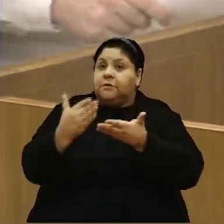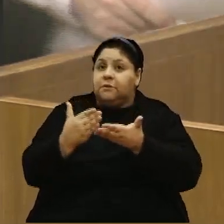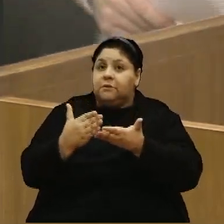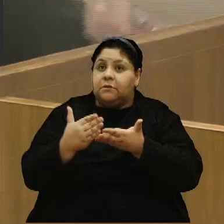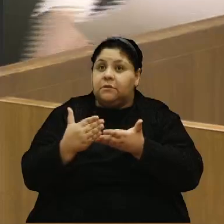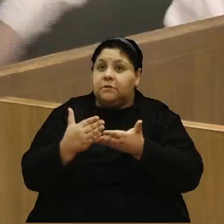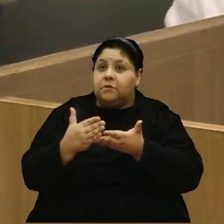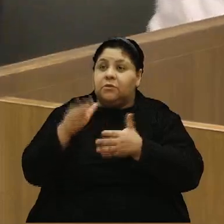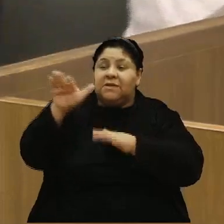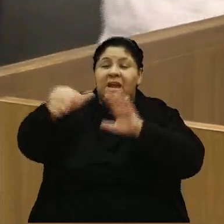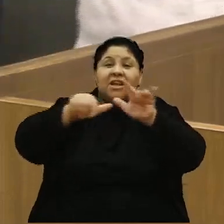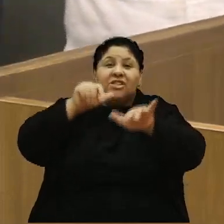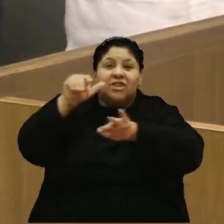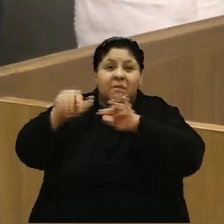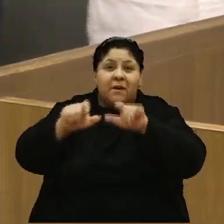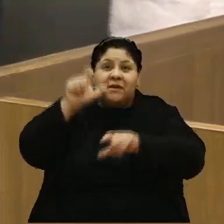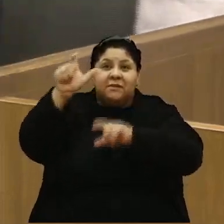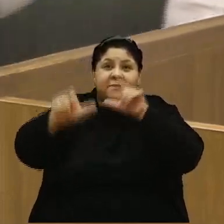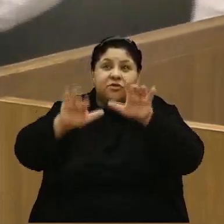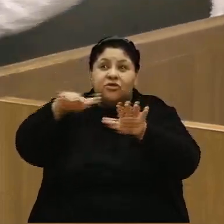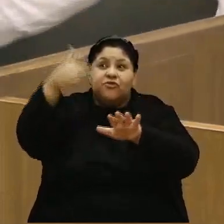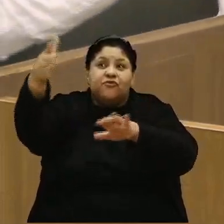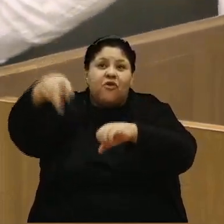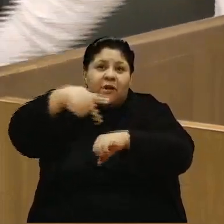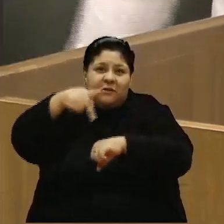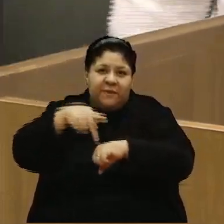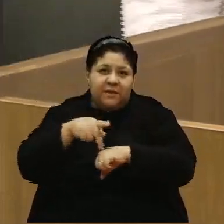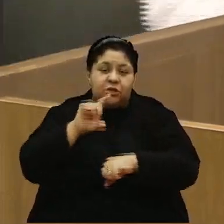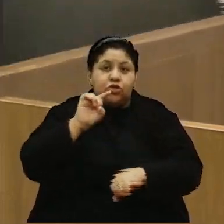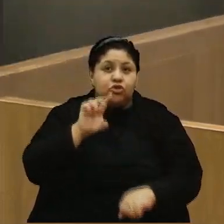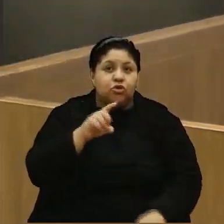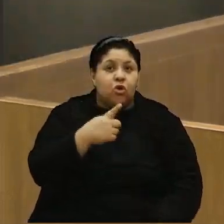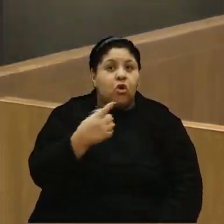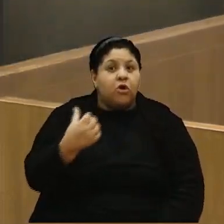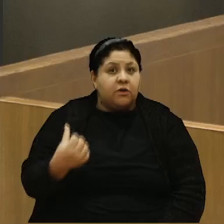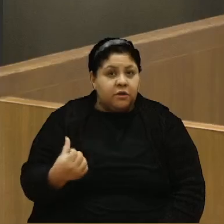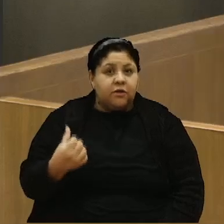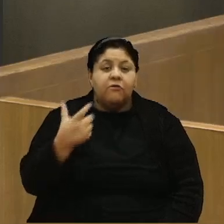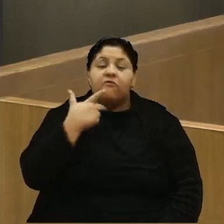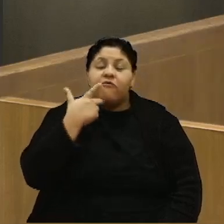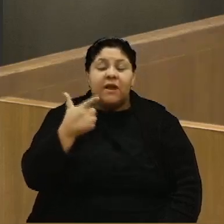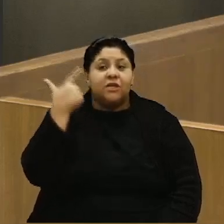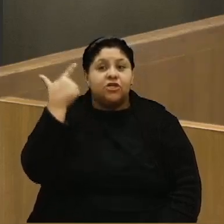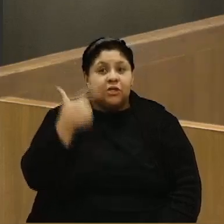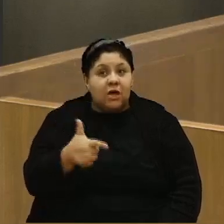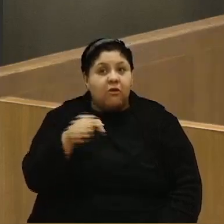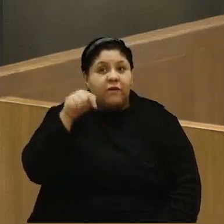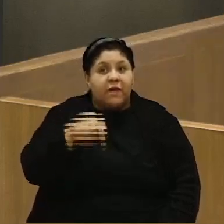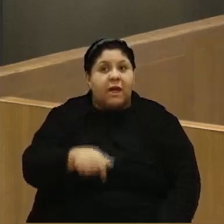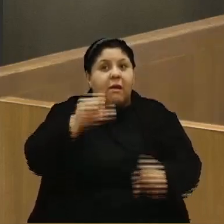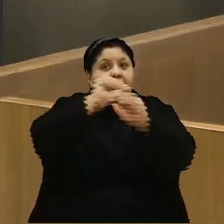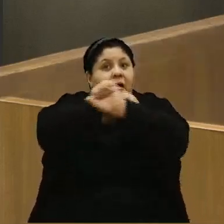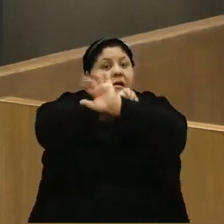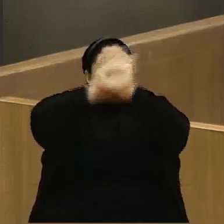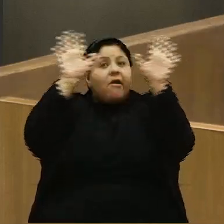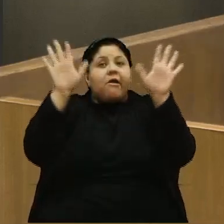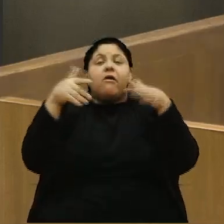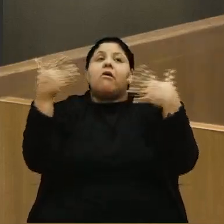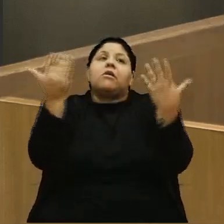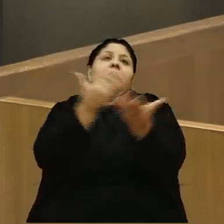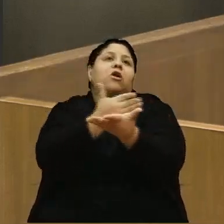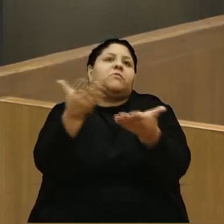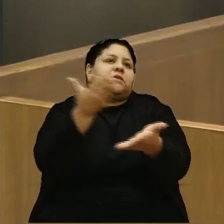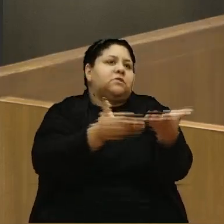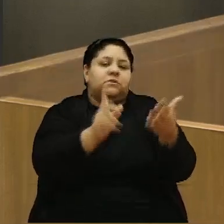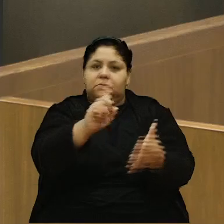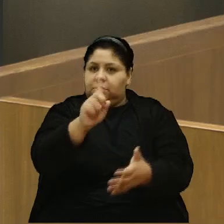os estrangeiros, apenas 16, mas estamos falando, vou repetir aqui para ficar bem claro, está começando o